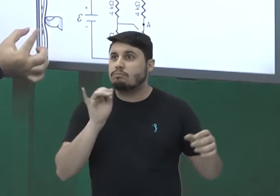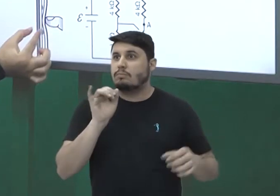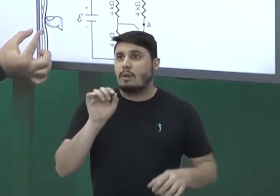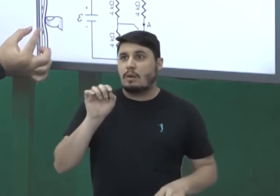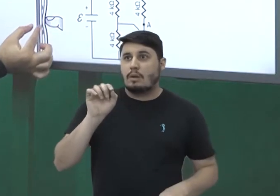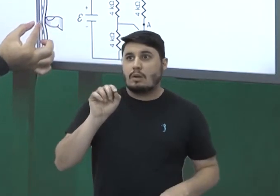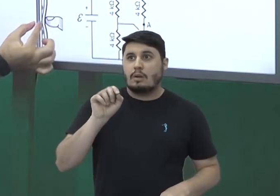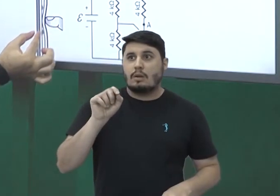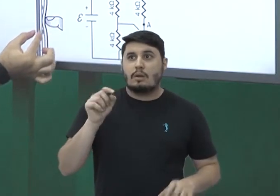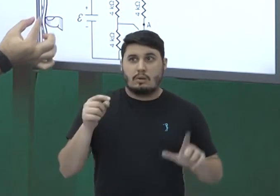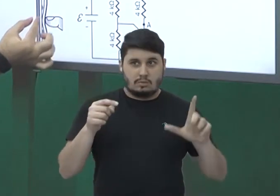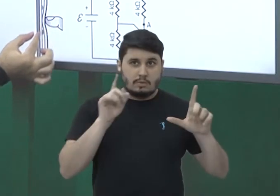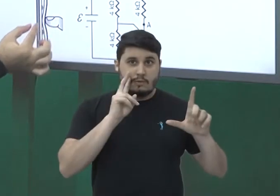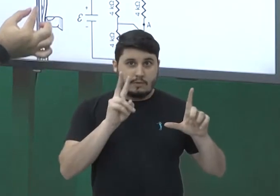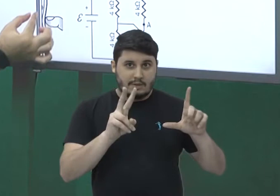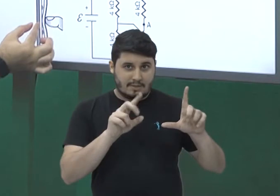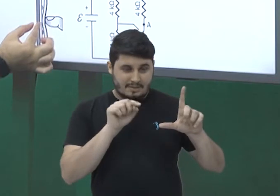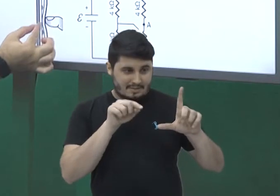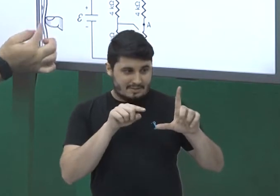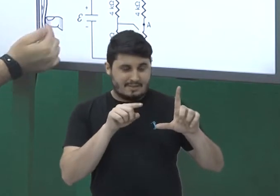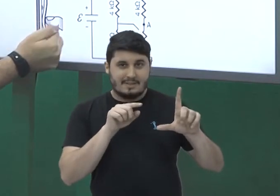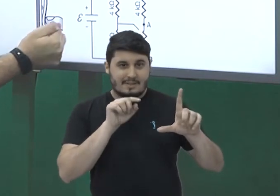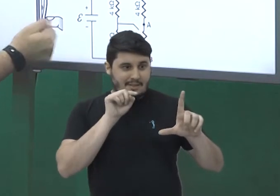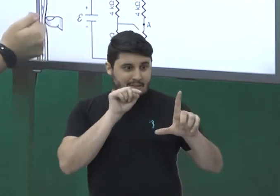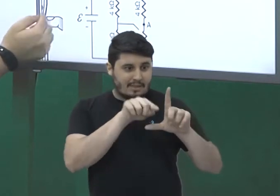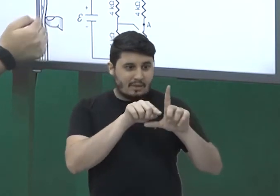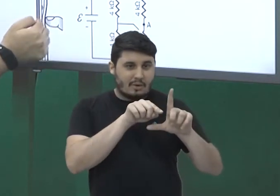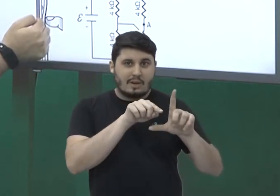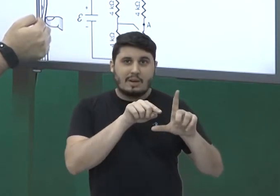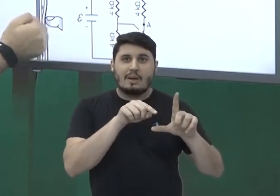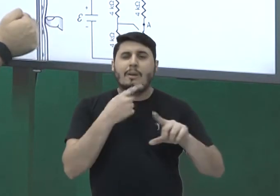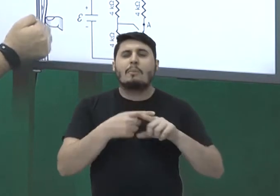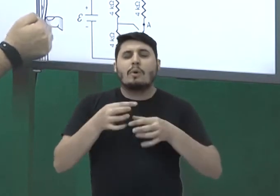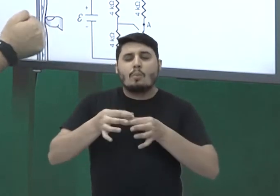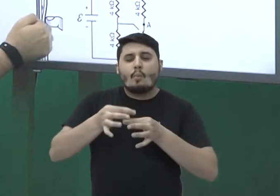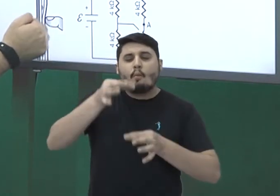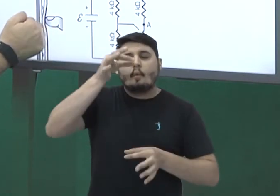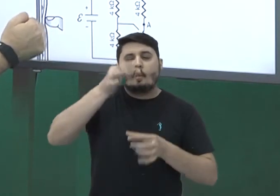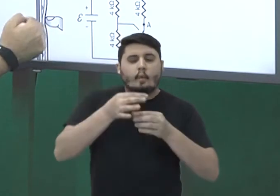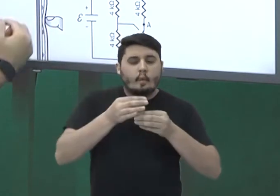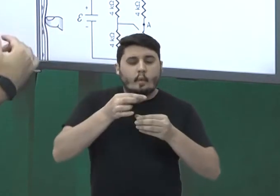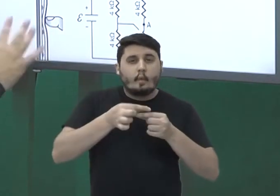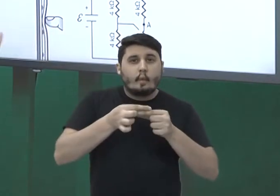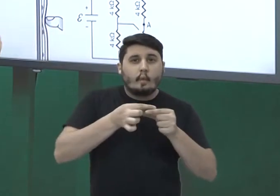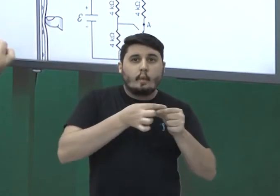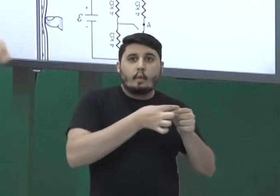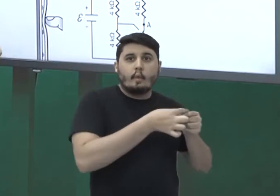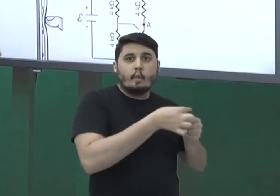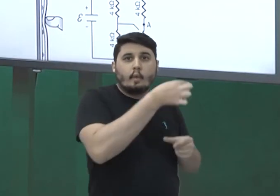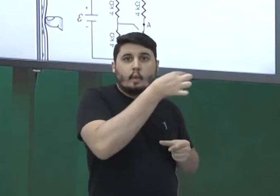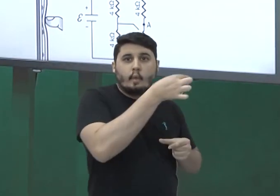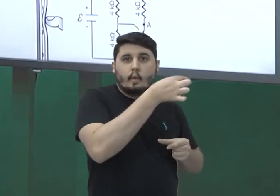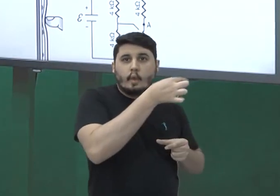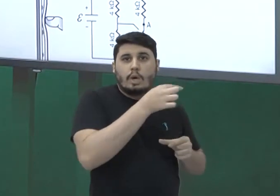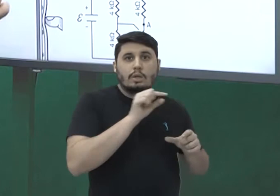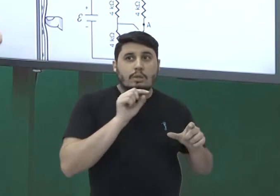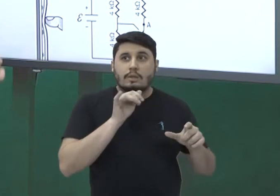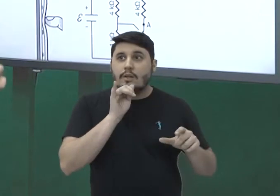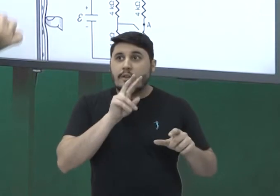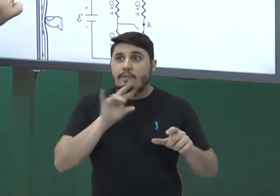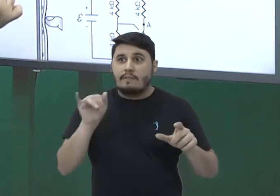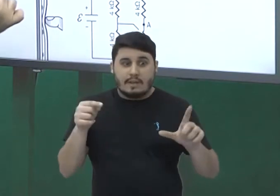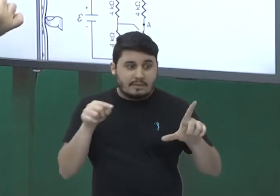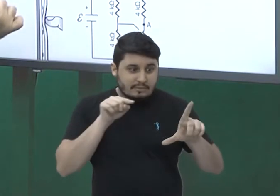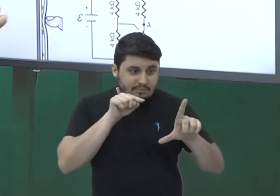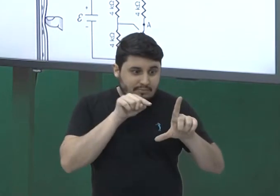tela, veja que aqui ela é fininha, né? Quando você toca, empurra um pouquinho ela para frente e ali você vai fechar uma chavezinha. O